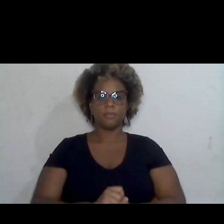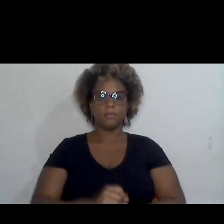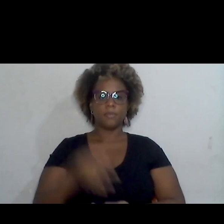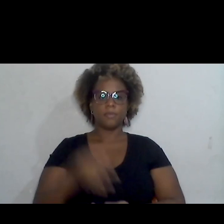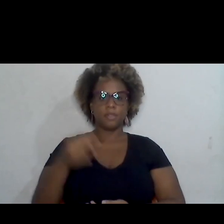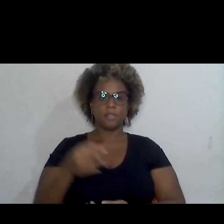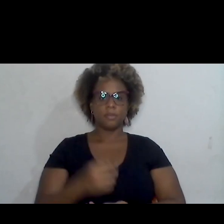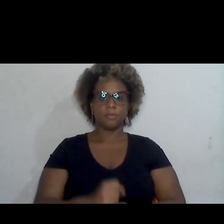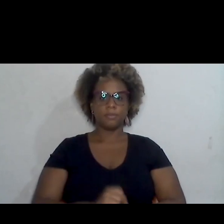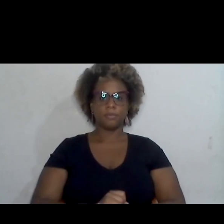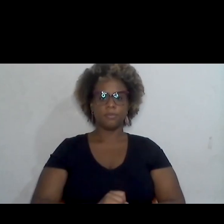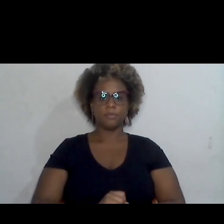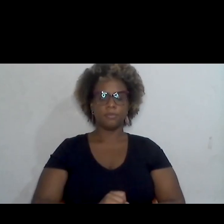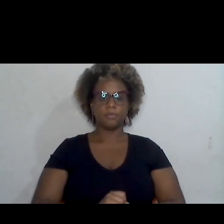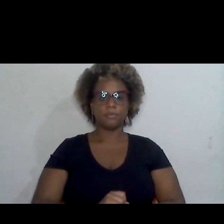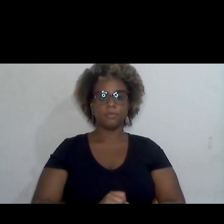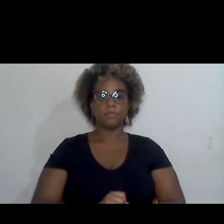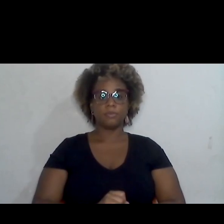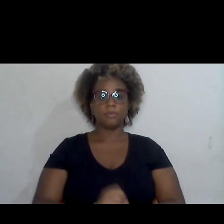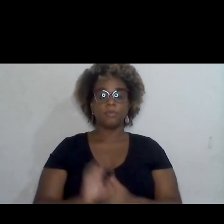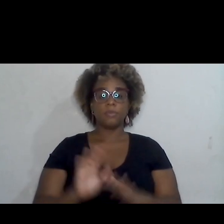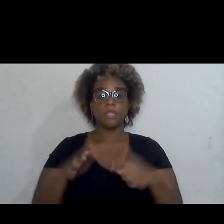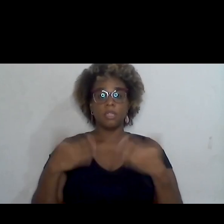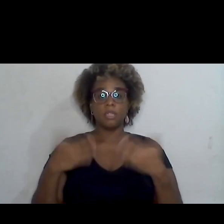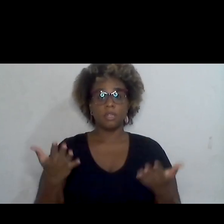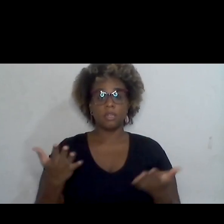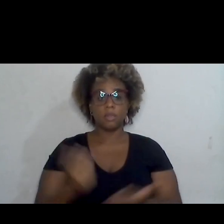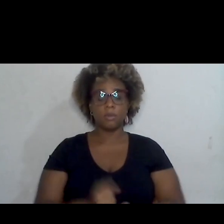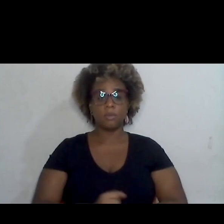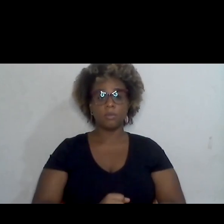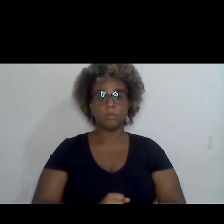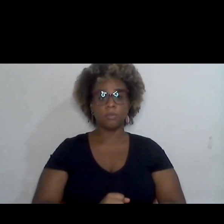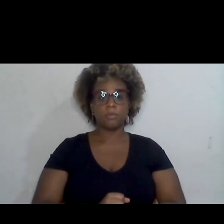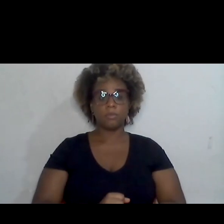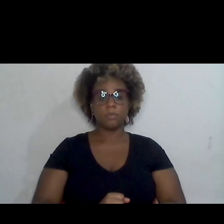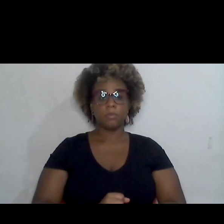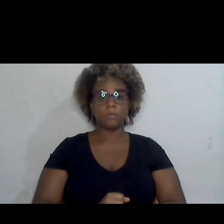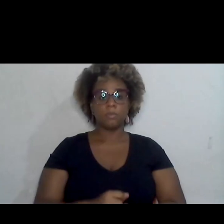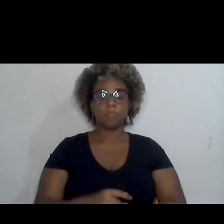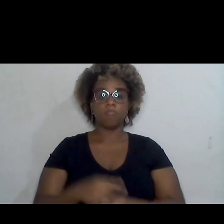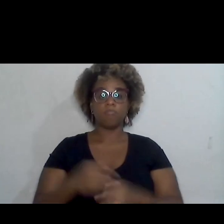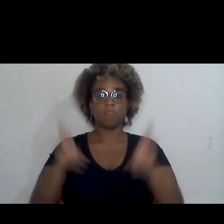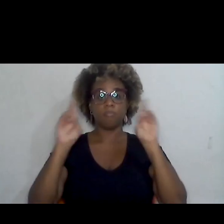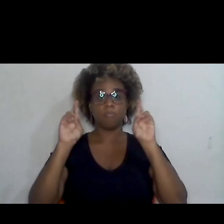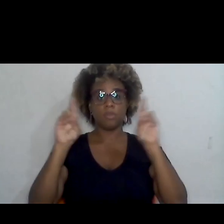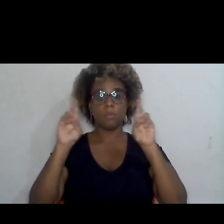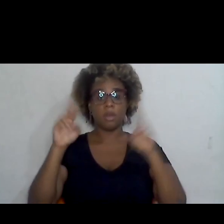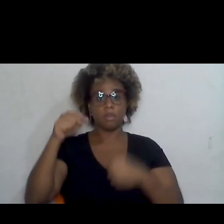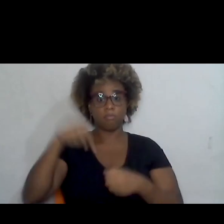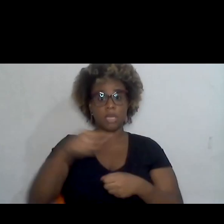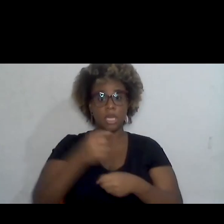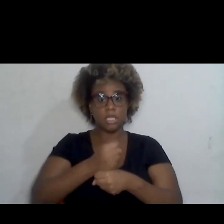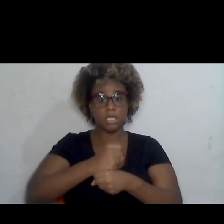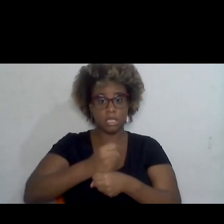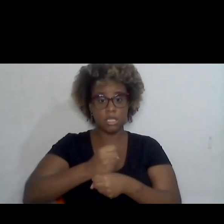Perfeito. Então, a previsão é que esse ano seja aplicado quase 40 milhões para